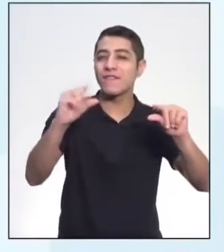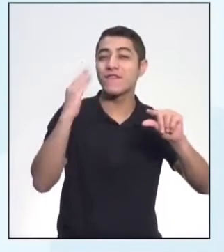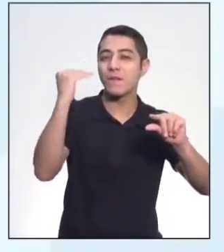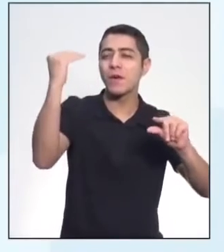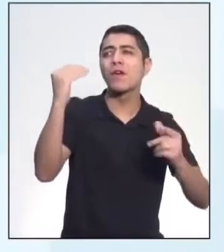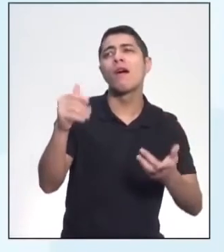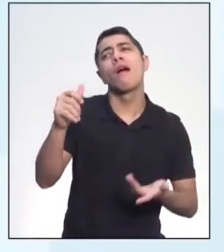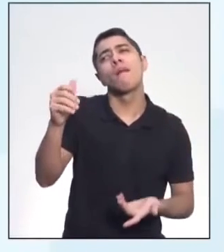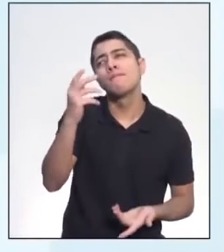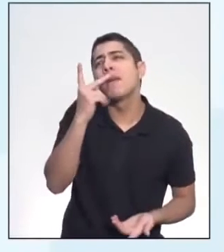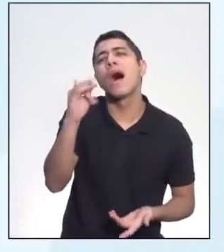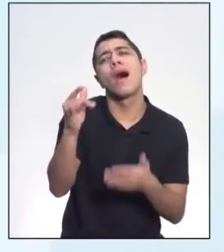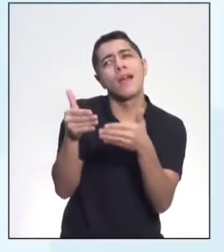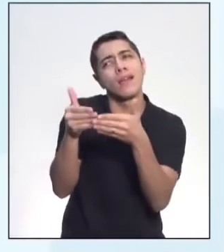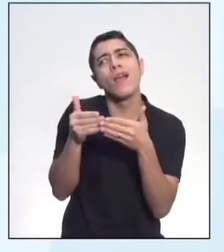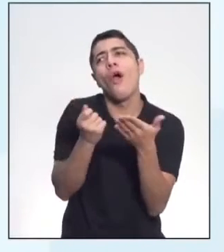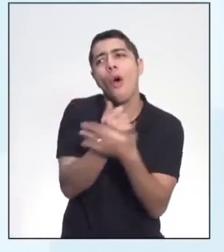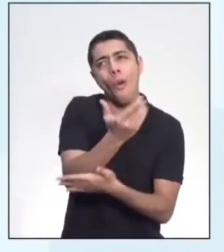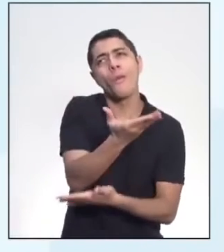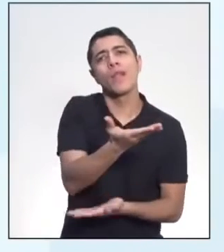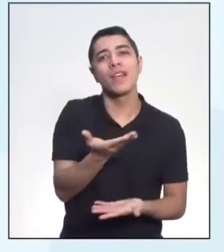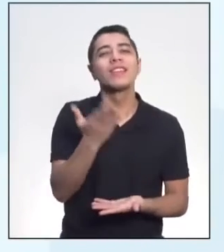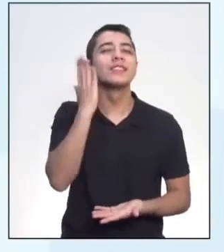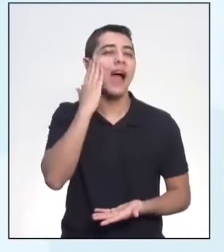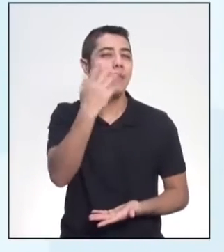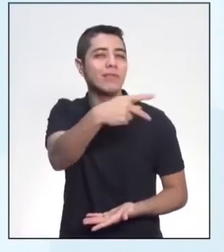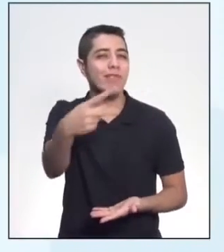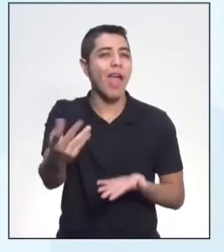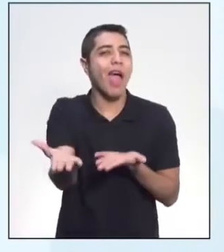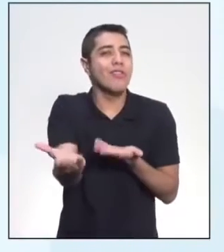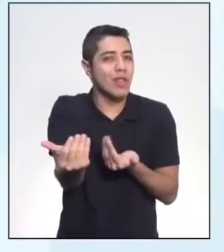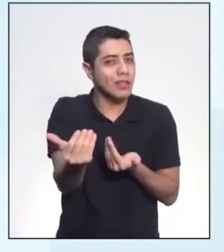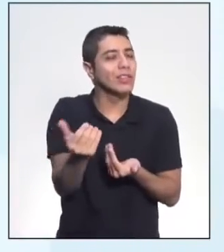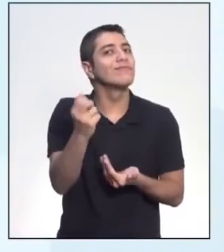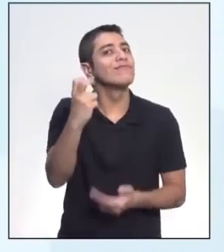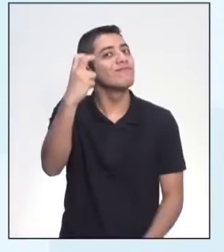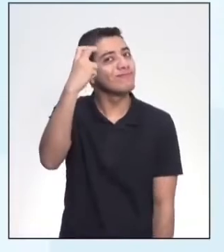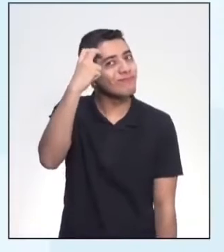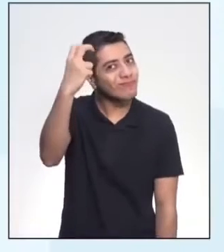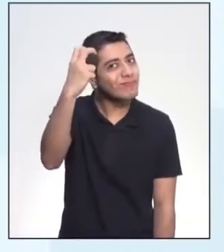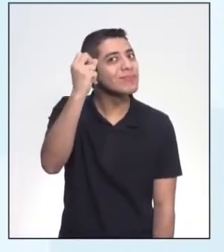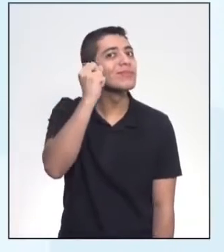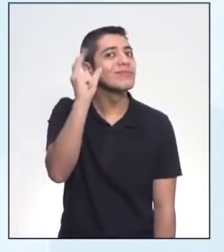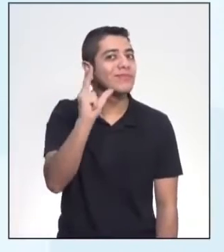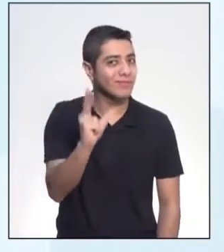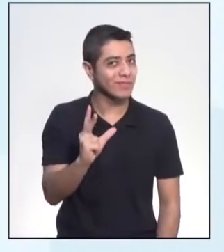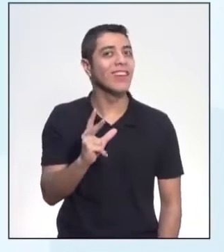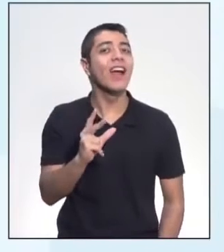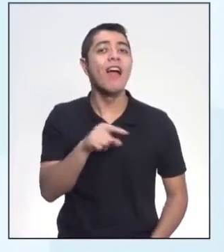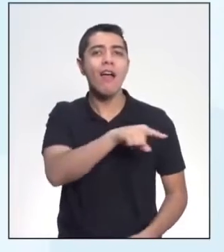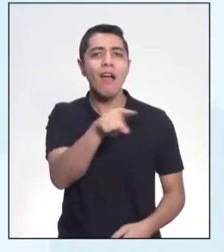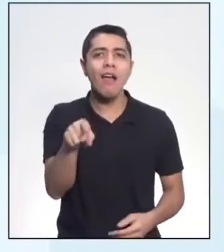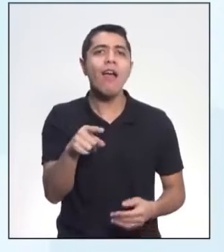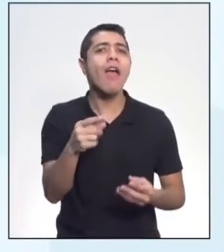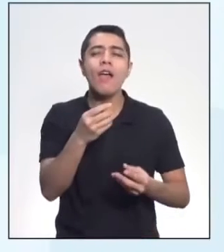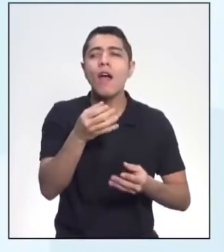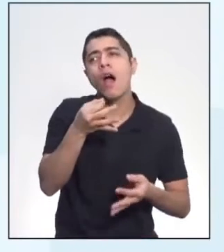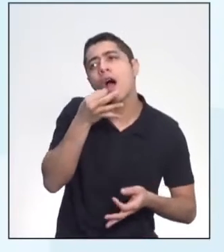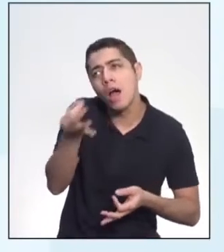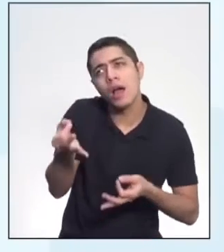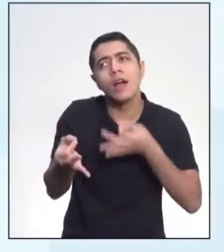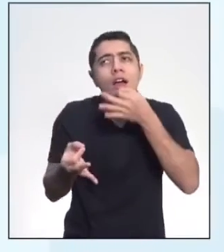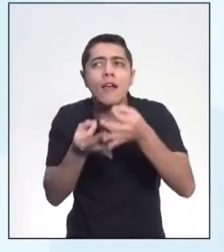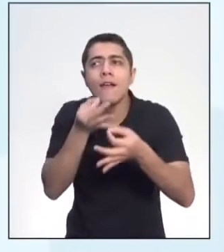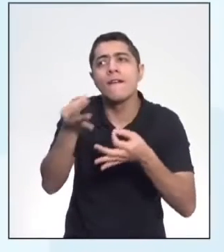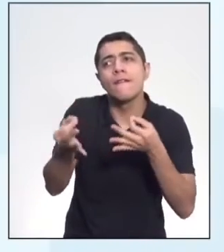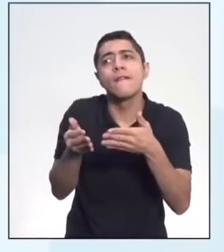oradores prodigiosos e têm uma excepcional inteligência para a idade que possuem. Como podemos explicar tanto argumento para que suas